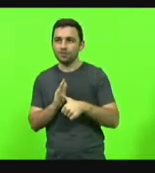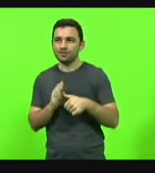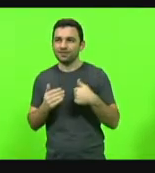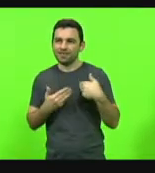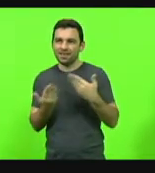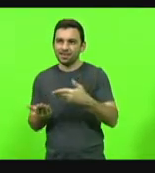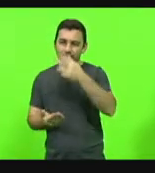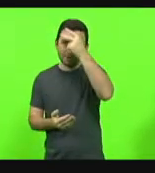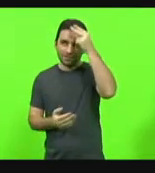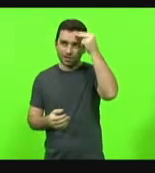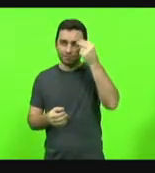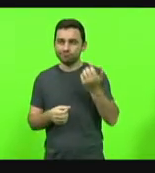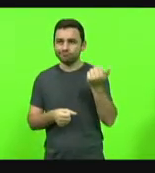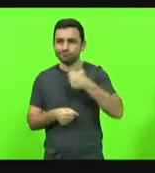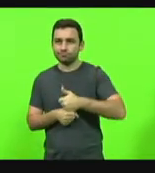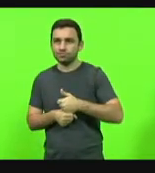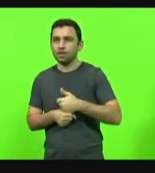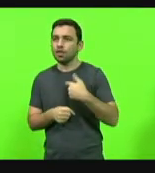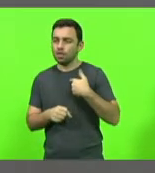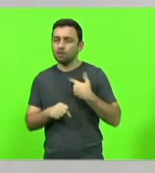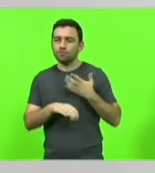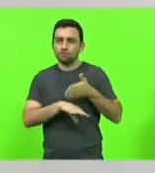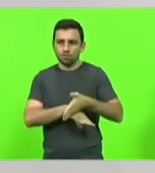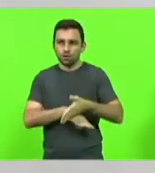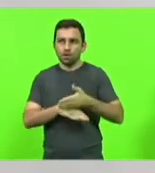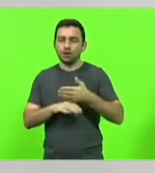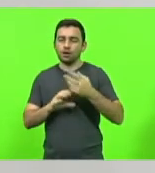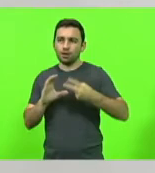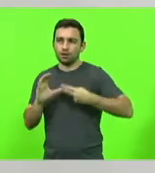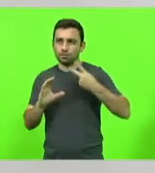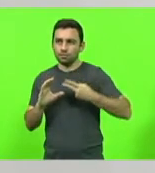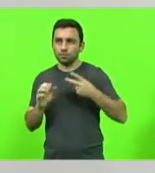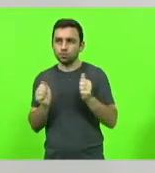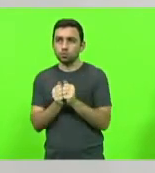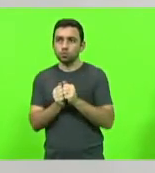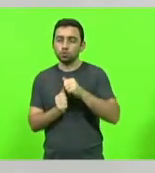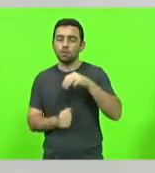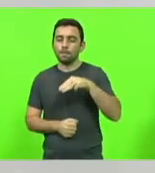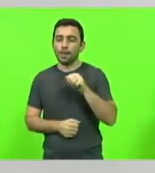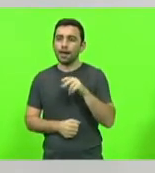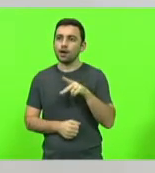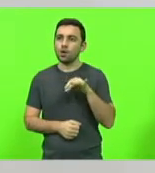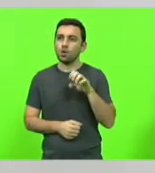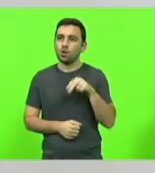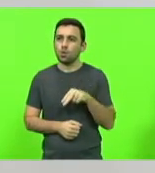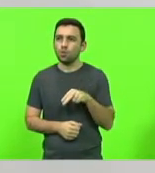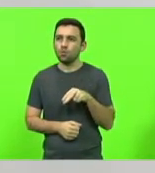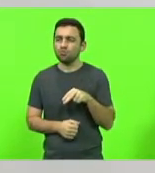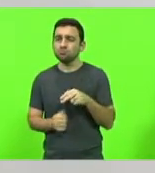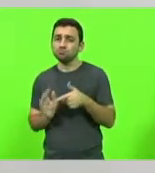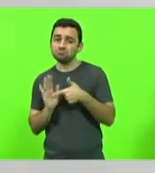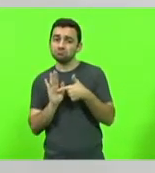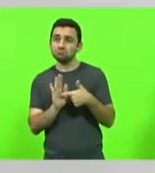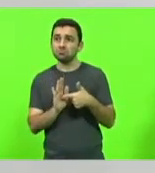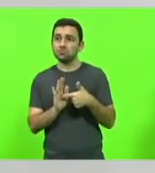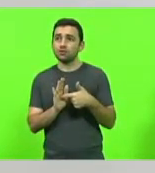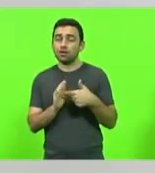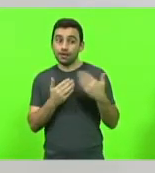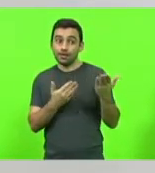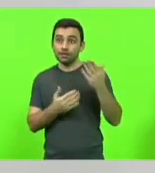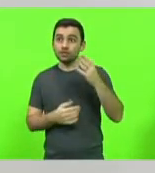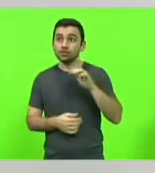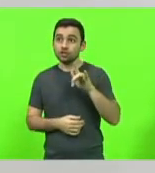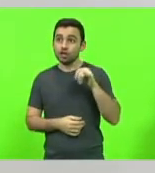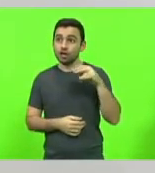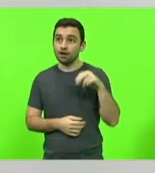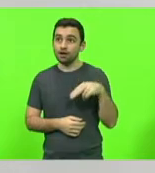Jean assumir, eu tive na Câmara de Vereadores, junto com o vereador Maicon Costa, e foi apresentado para o prefeito Jean